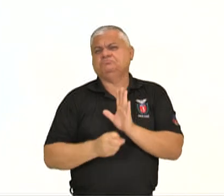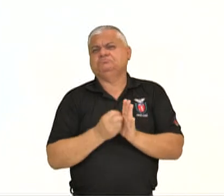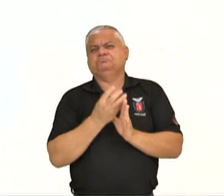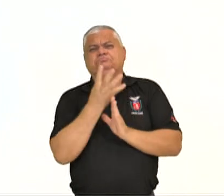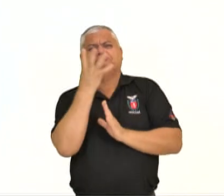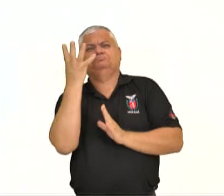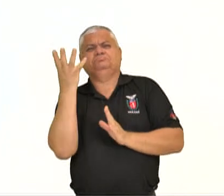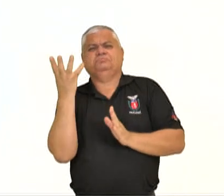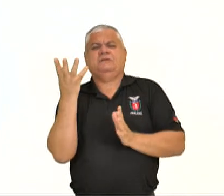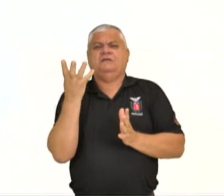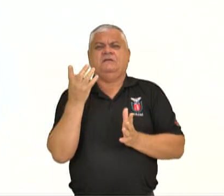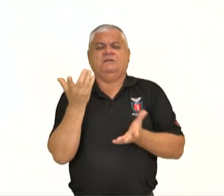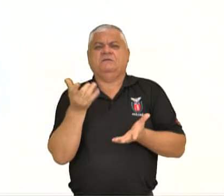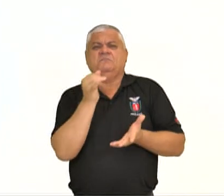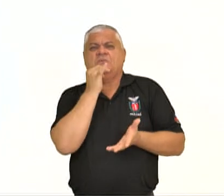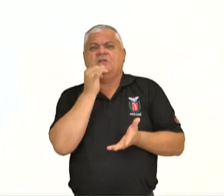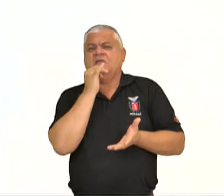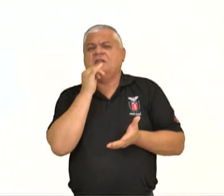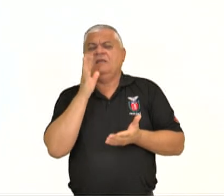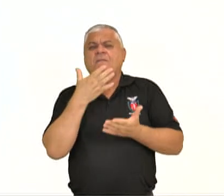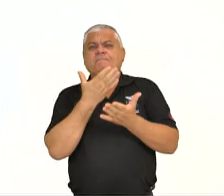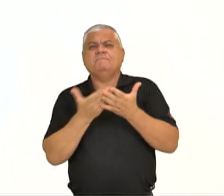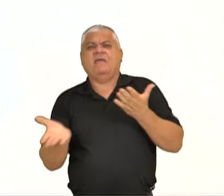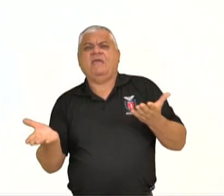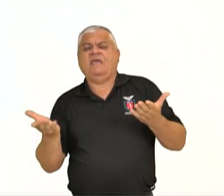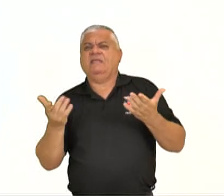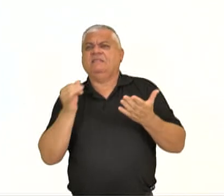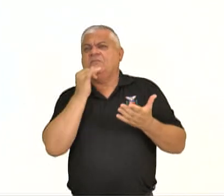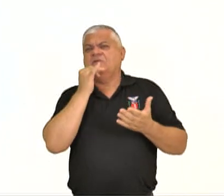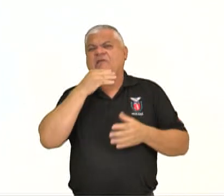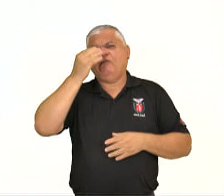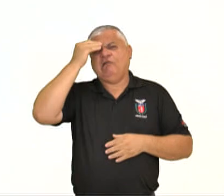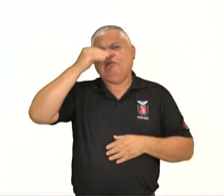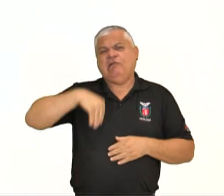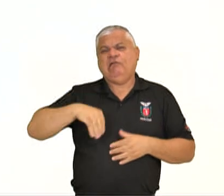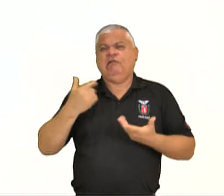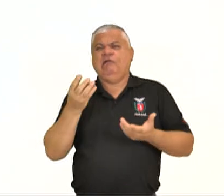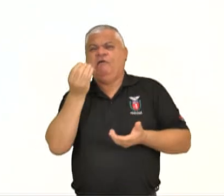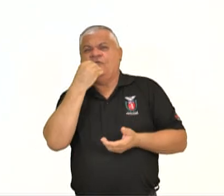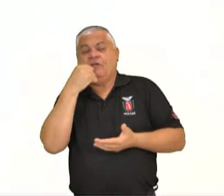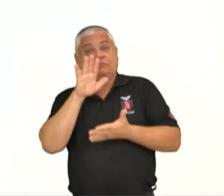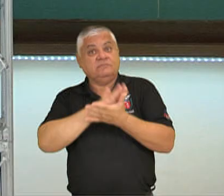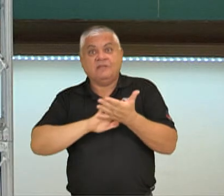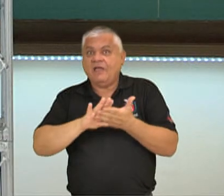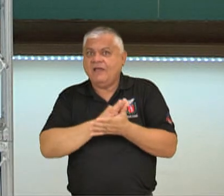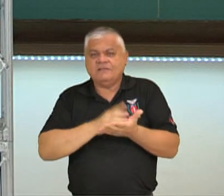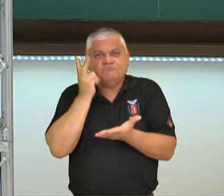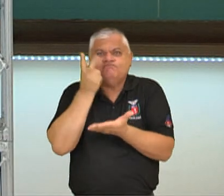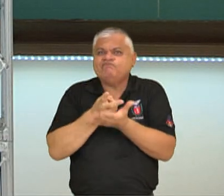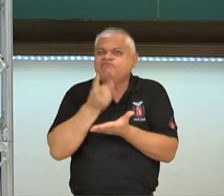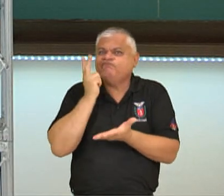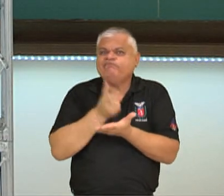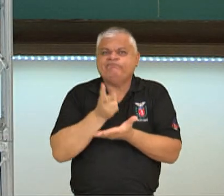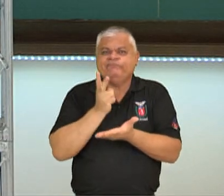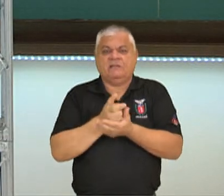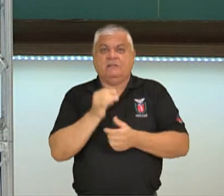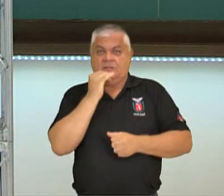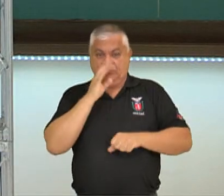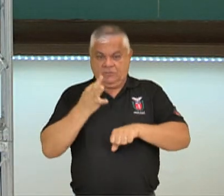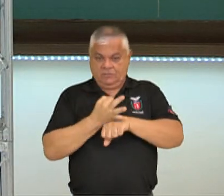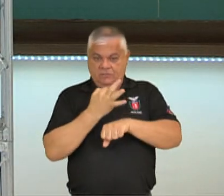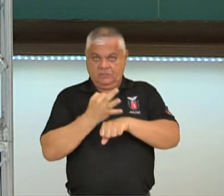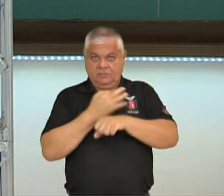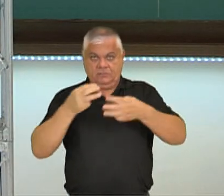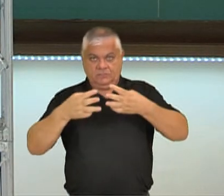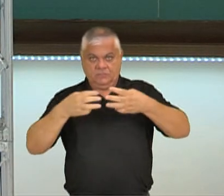determinado período sem perder a capacidade de execução. Então a resistência